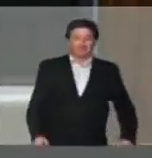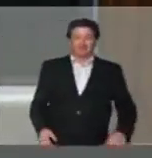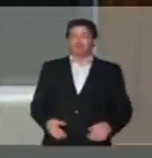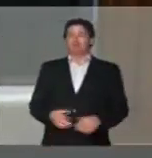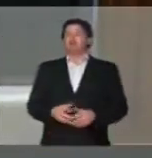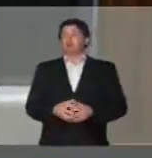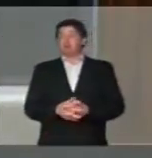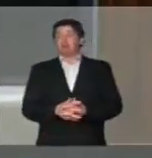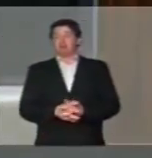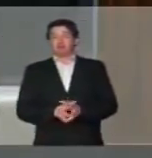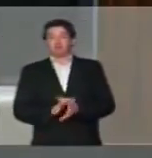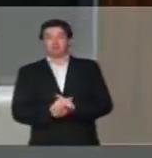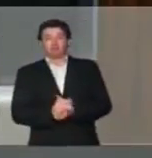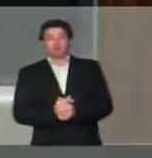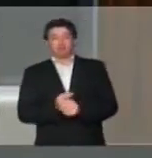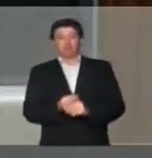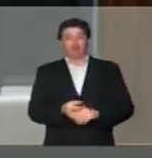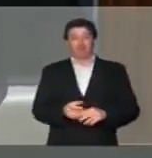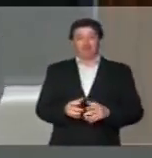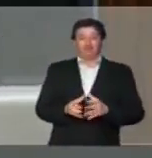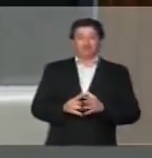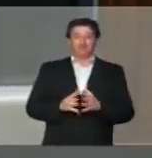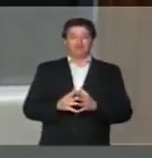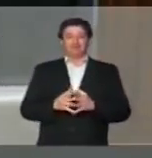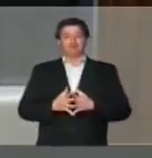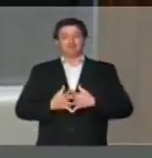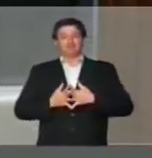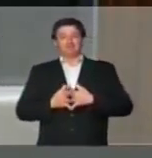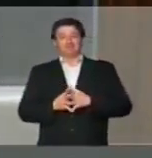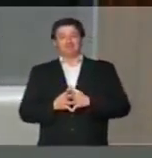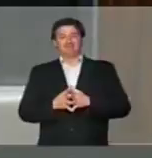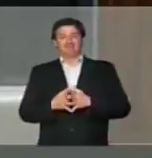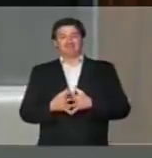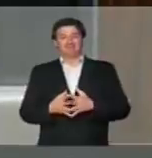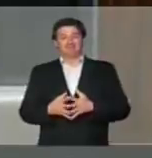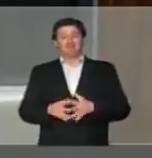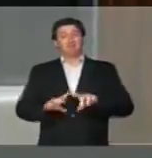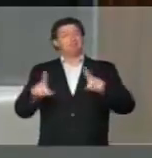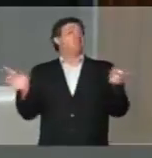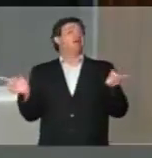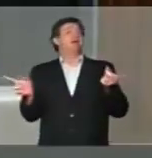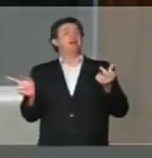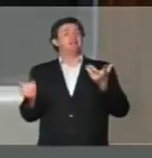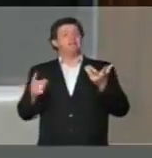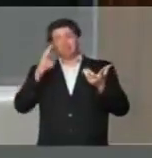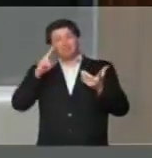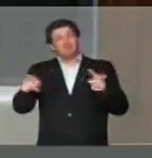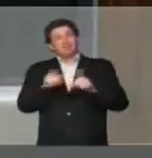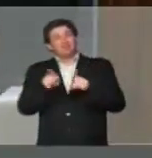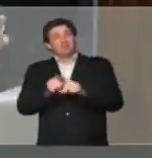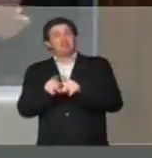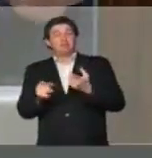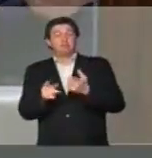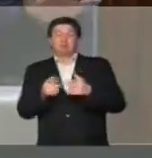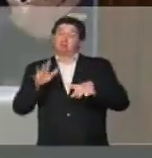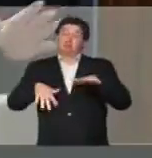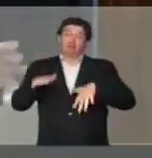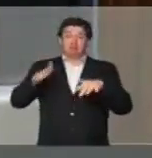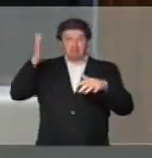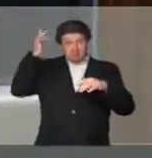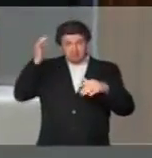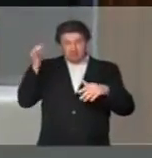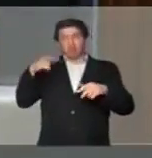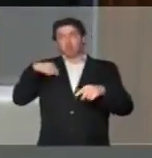que já está aprovado na Comissão de Viação e Transportes. E, por outro lado, ver também, talvez